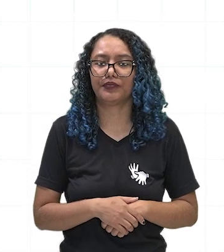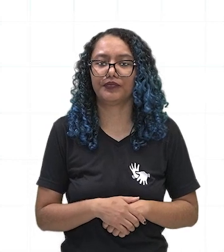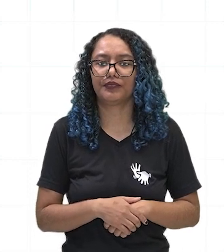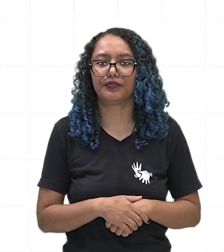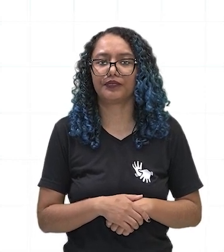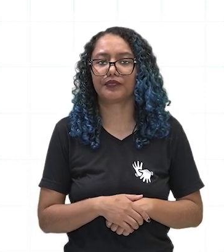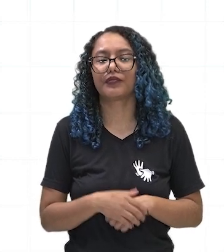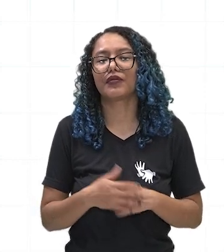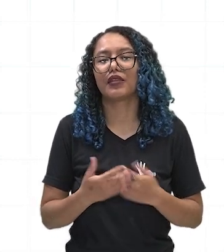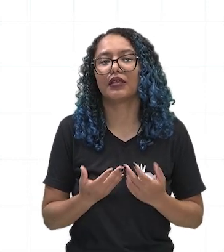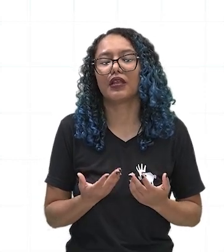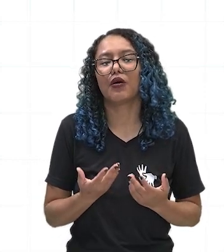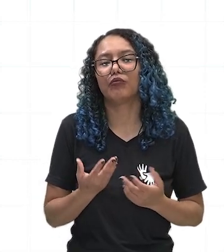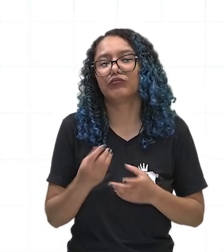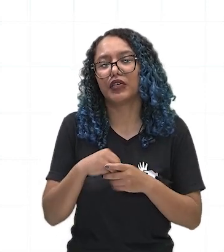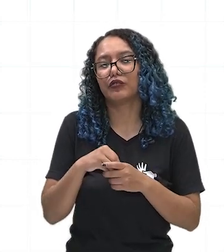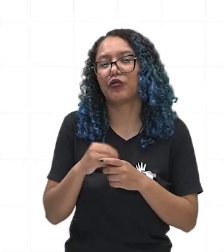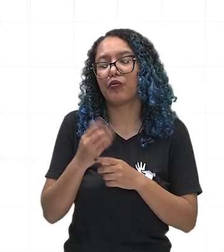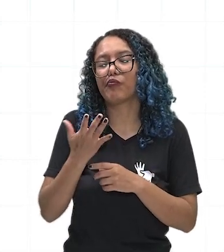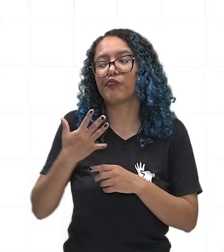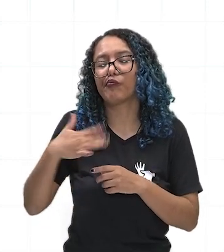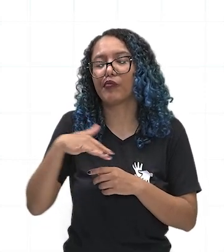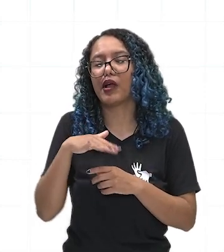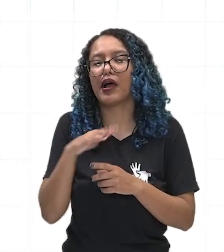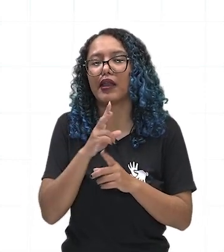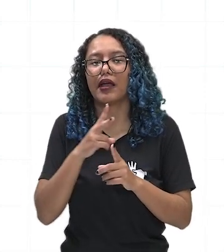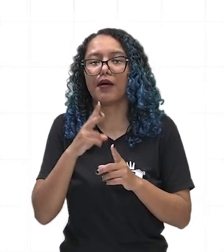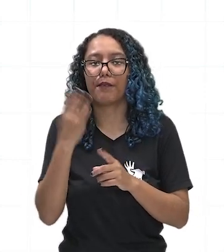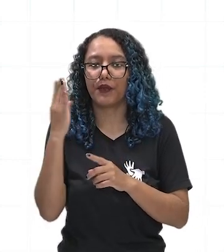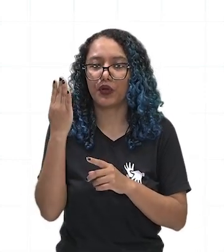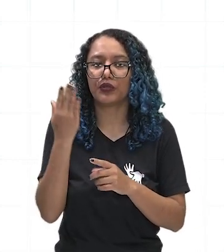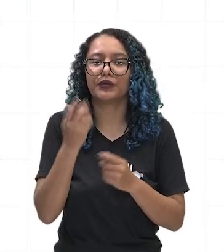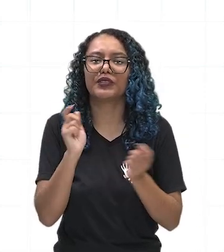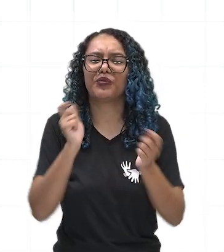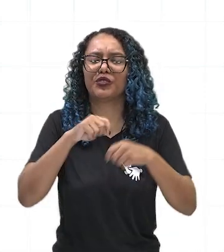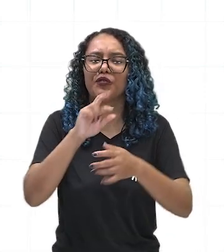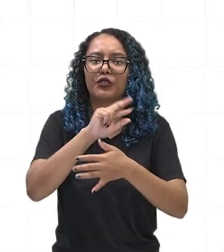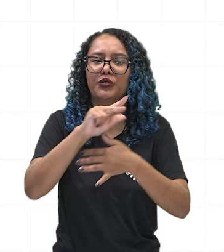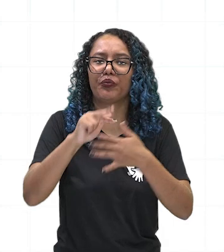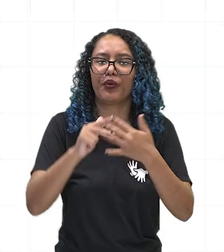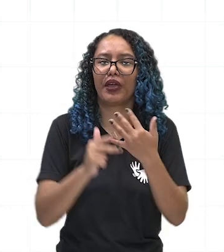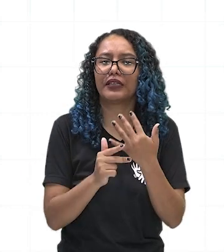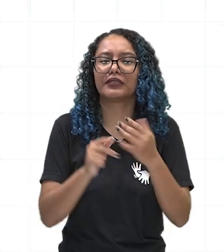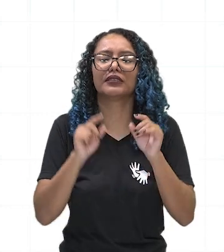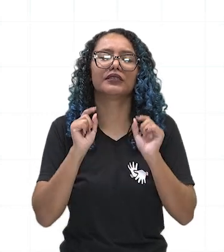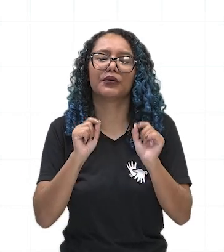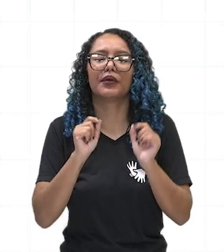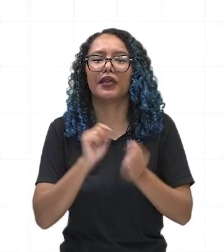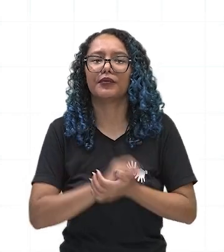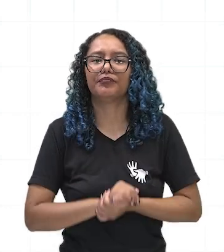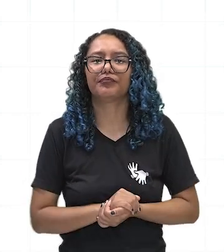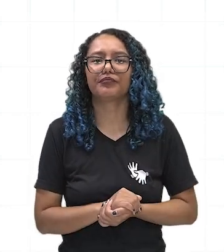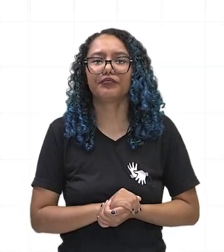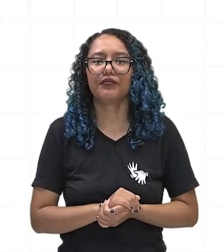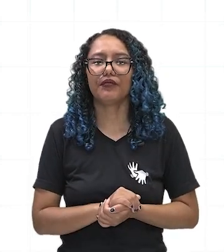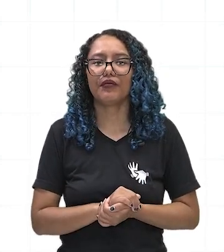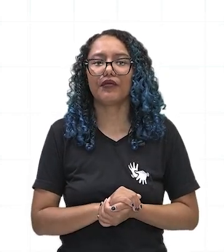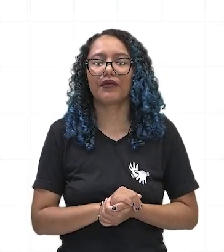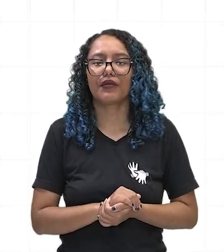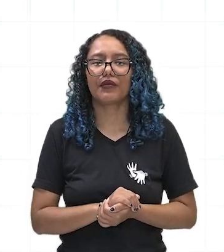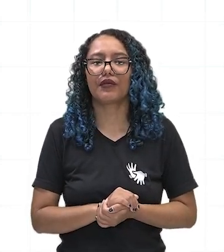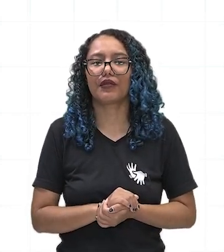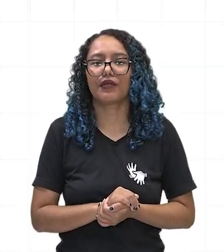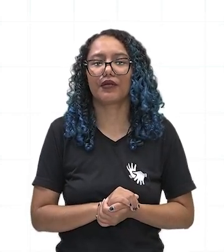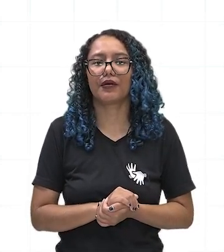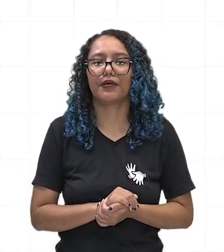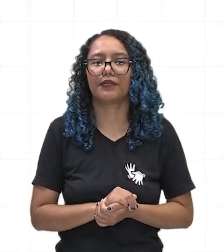vista biológico, para ser considerado uma espécie, os organismos devem fazer parte de